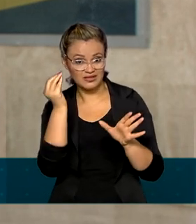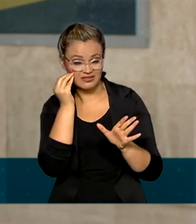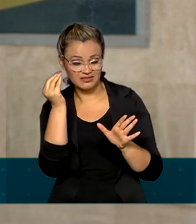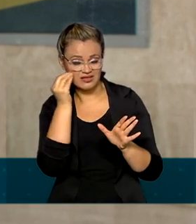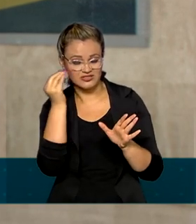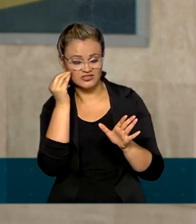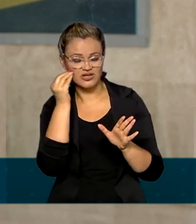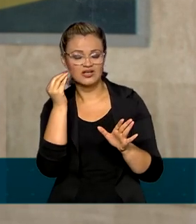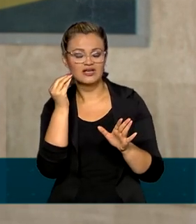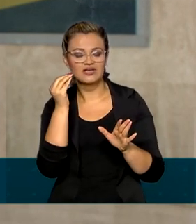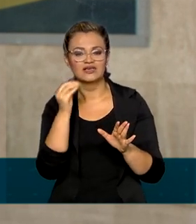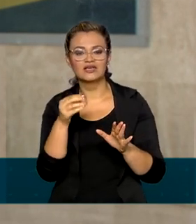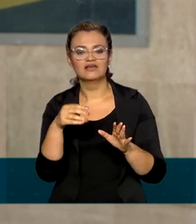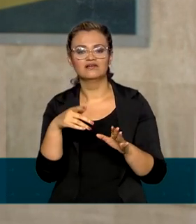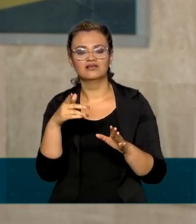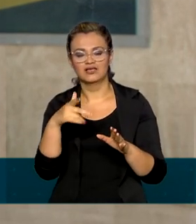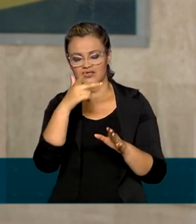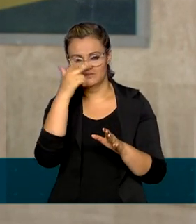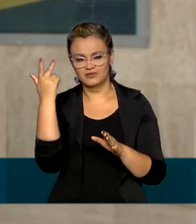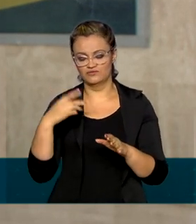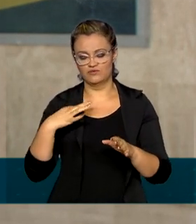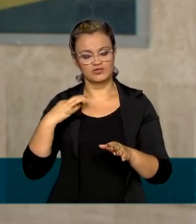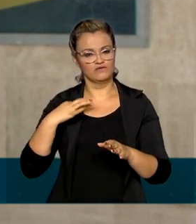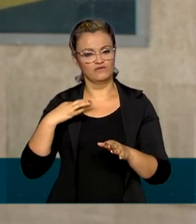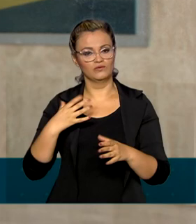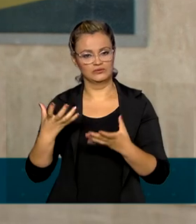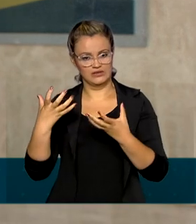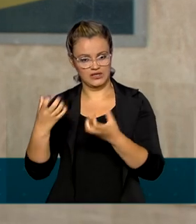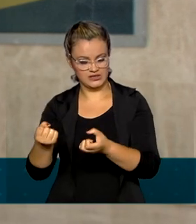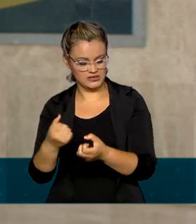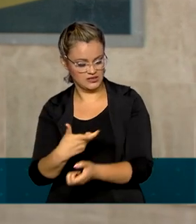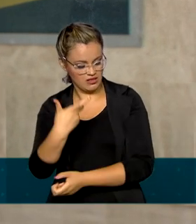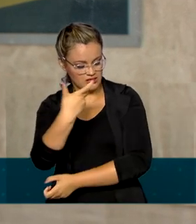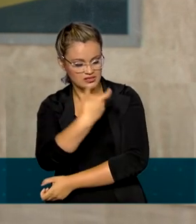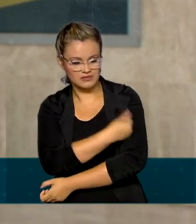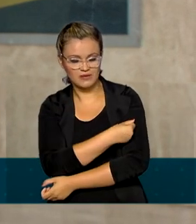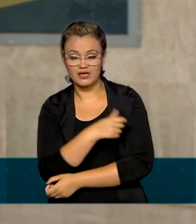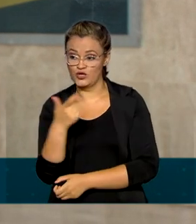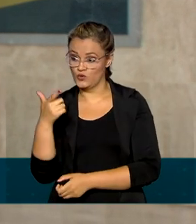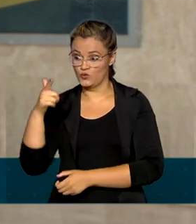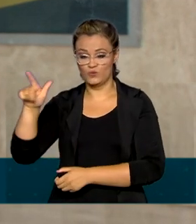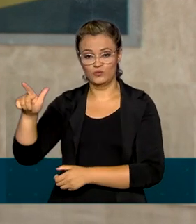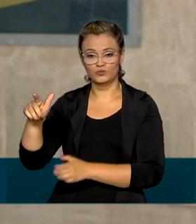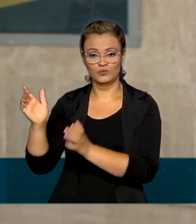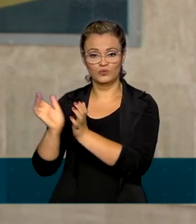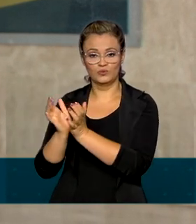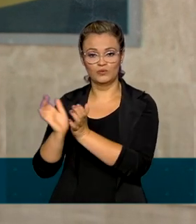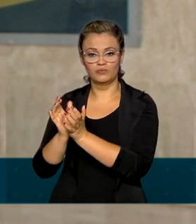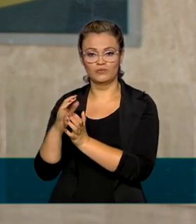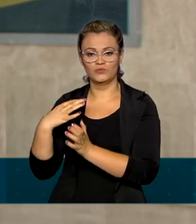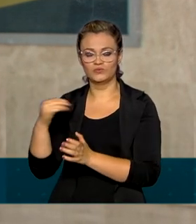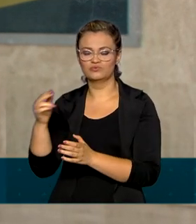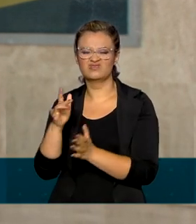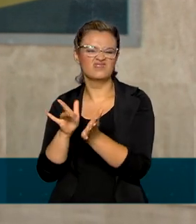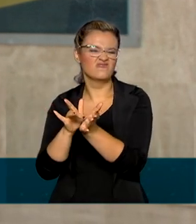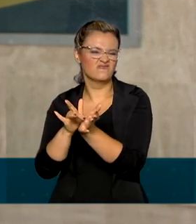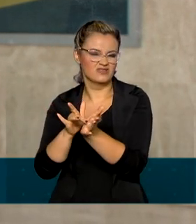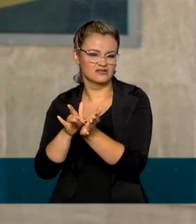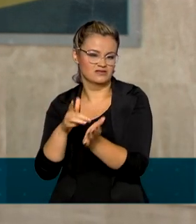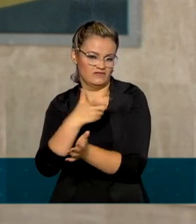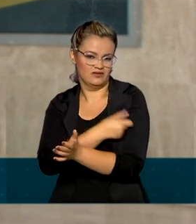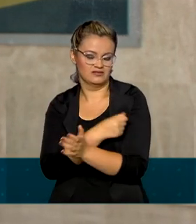Anvisa é para testes clínicos em que parte dos voluntários recebe a vacina e outra parte recebe o placebo. A agência